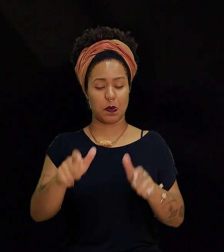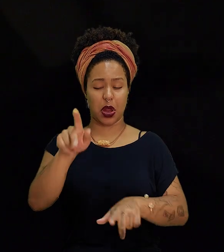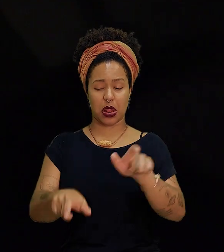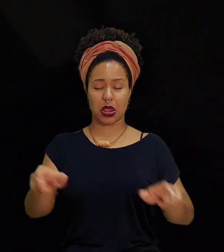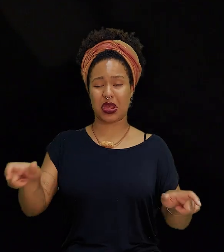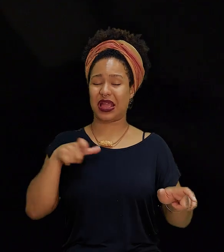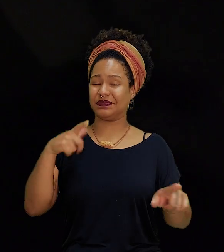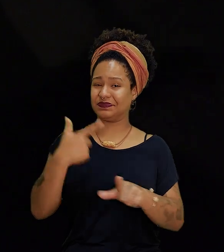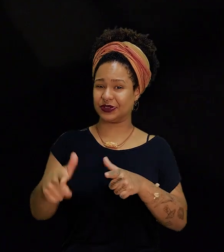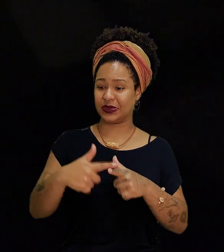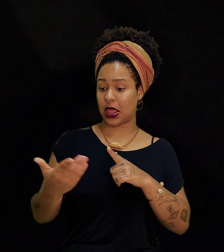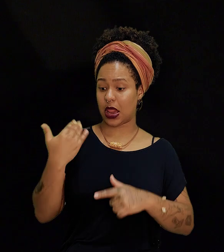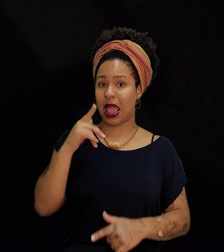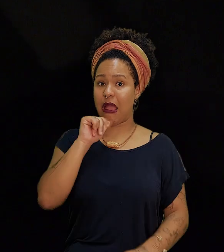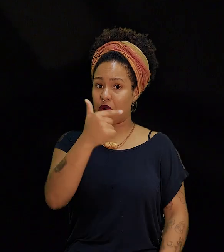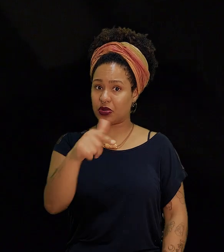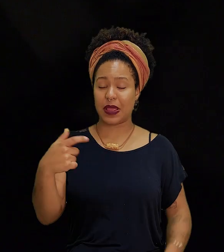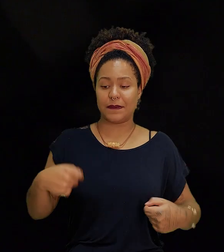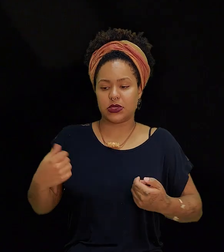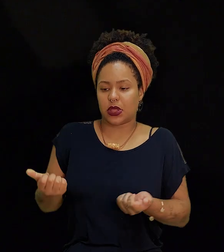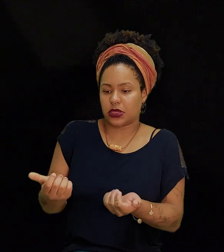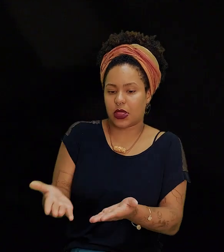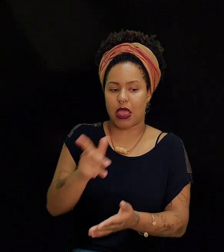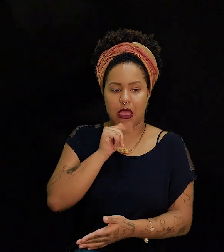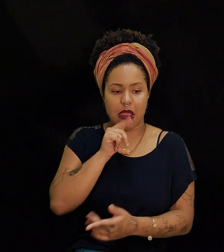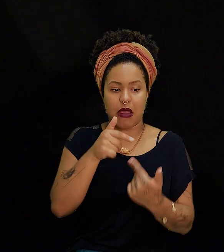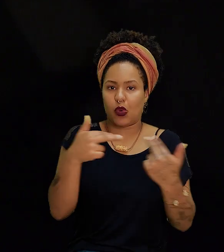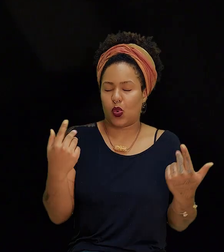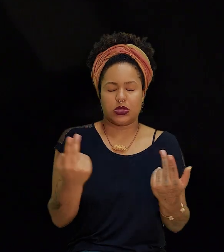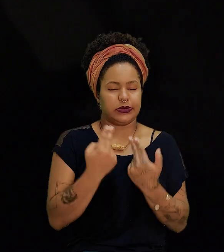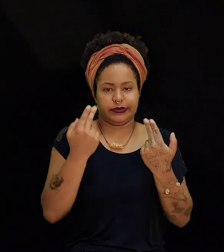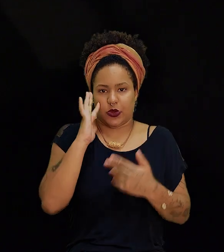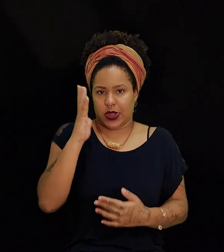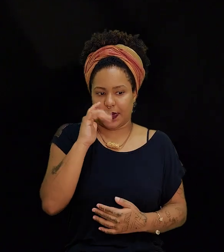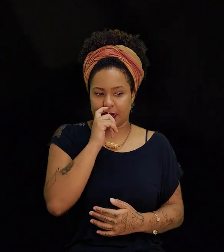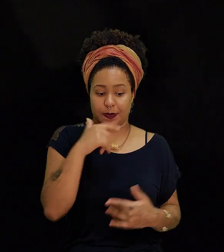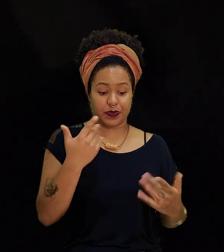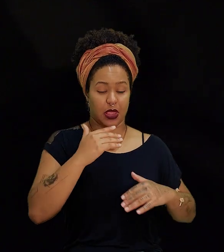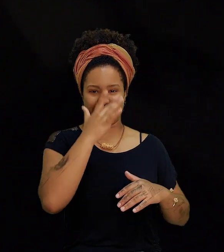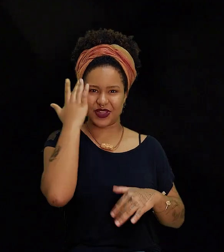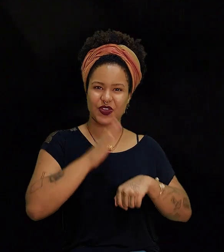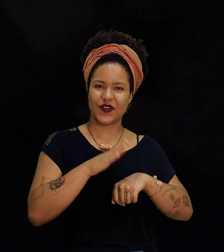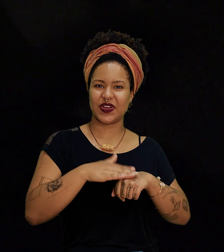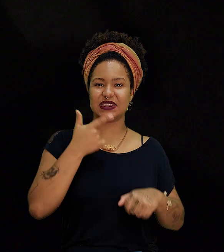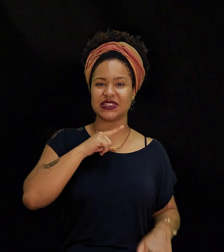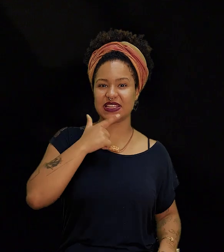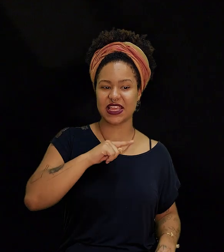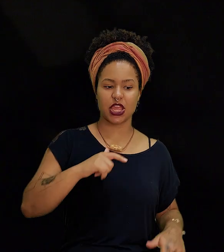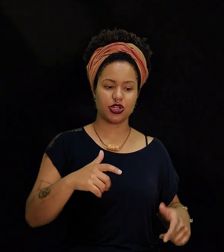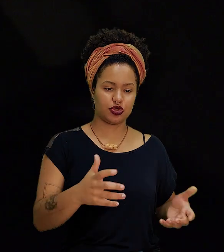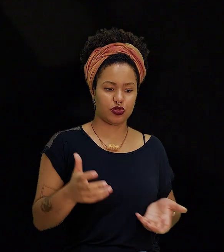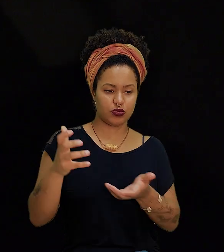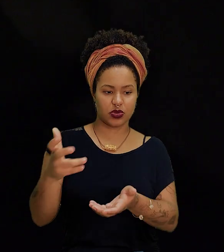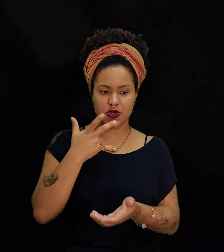enorme, a população é afetada. Tinha época que não tinha água, tinha que trazer água em carro-pipa, vocês imaginaram? Aí, produtores de queijo, de não sei